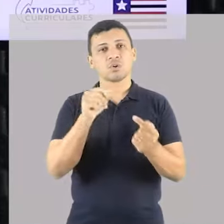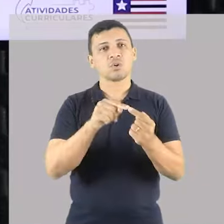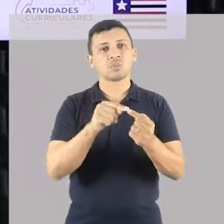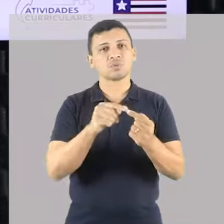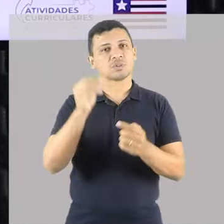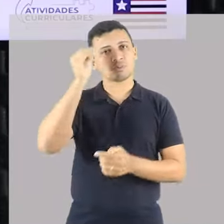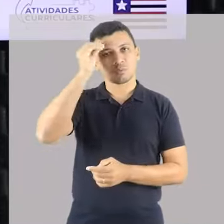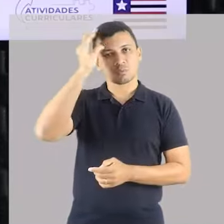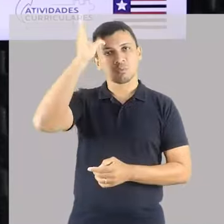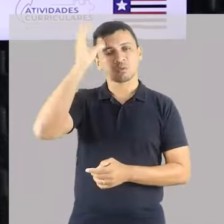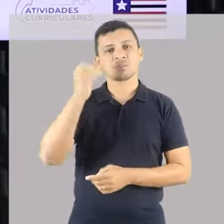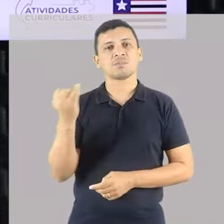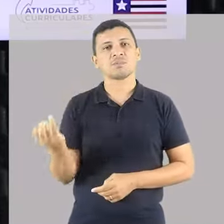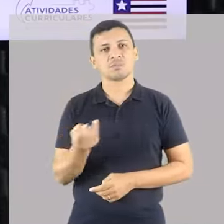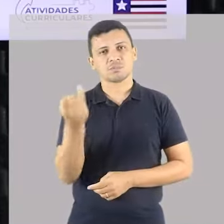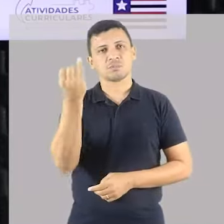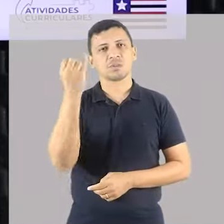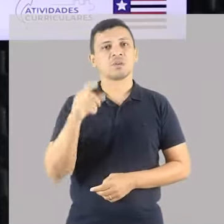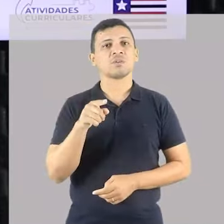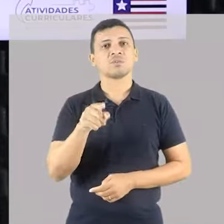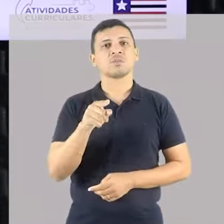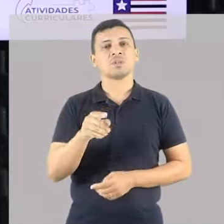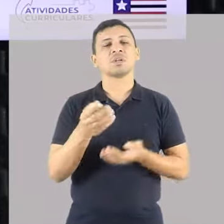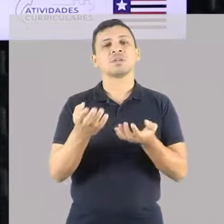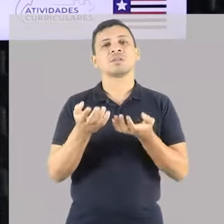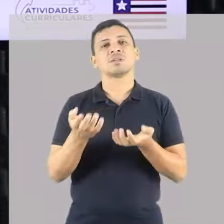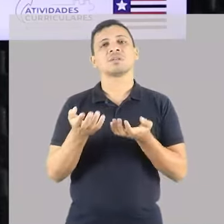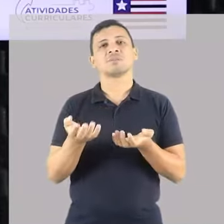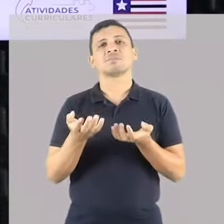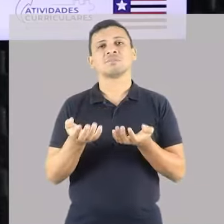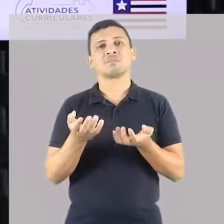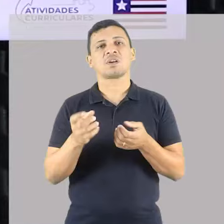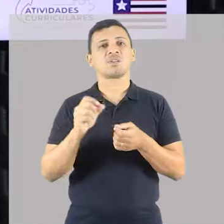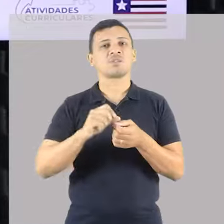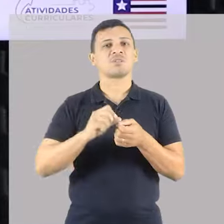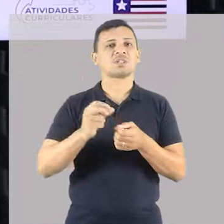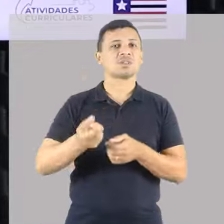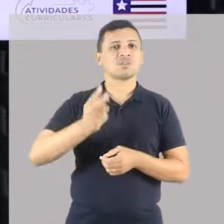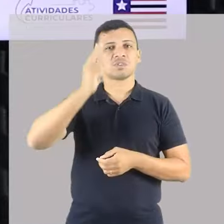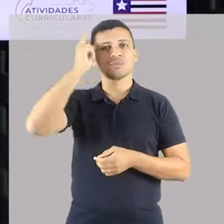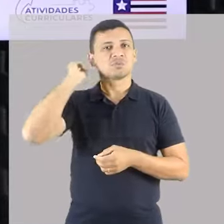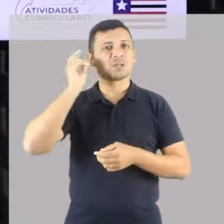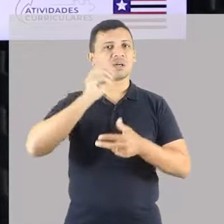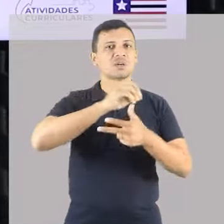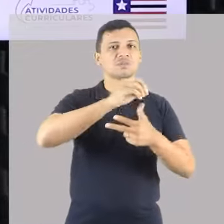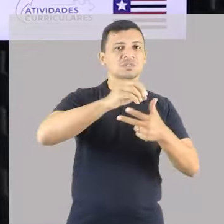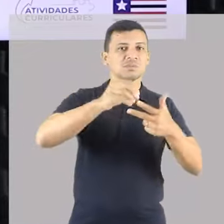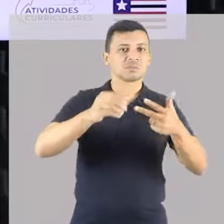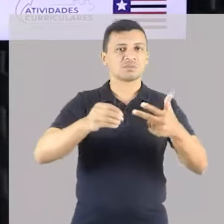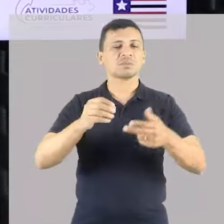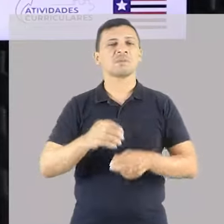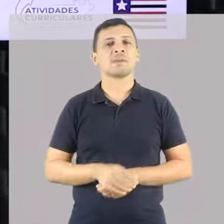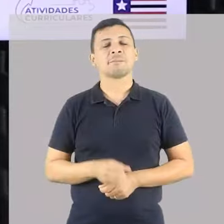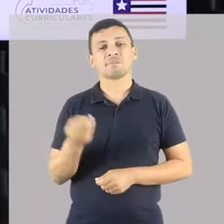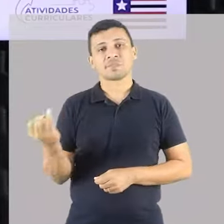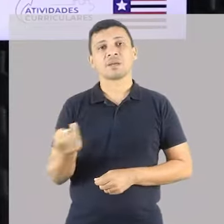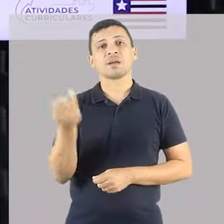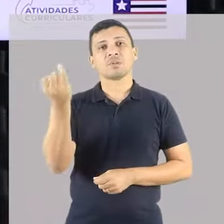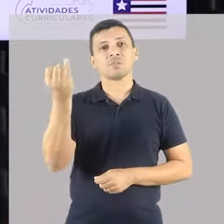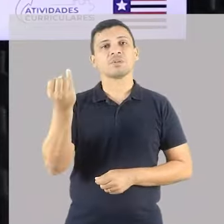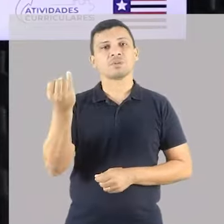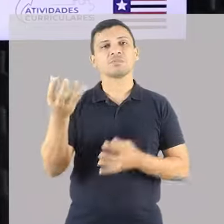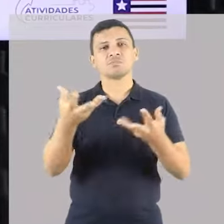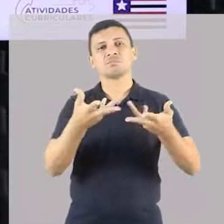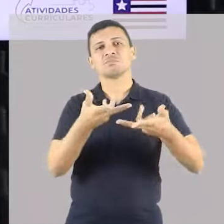que é fundamental para você que pretende aí fazer o vestibular pretende fazer ENEM certo então é importante que você